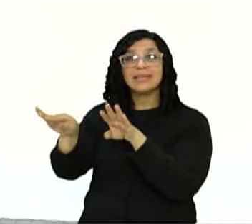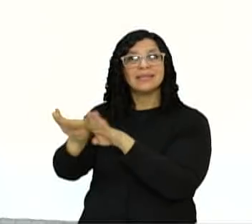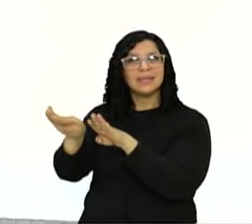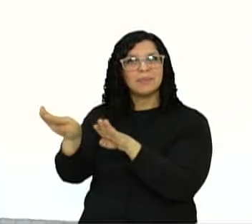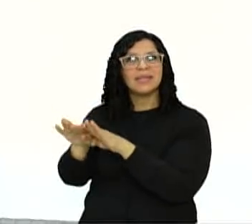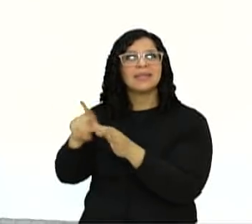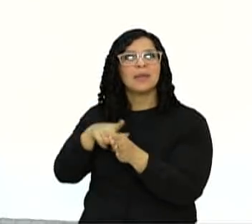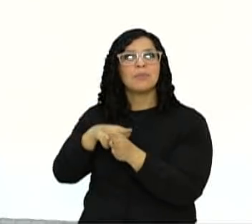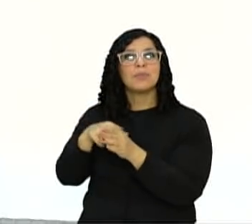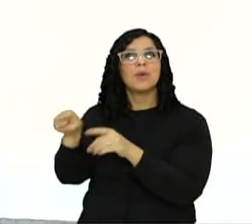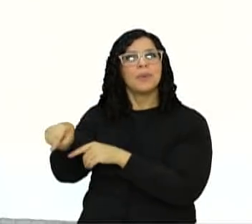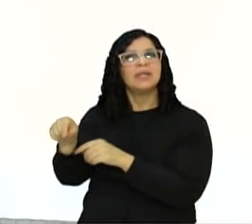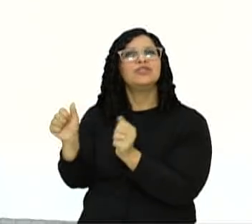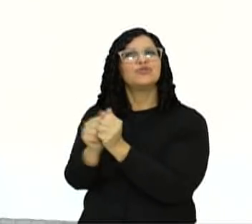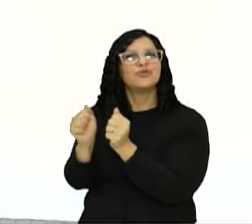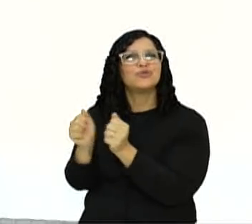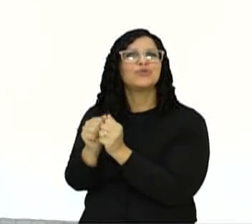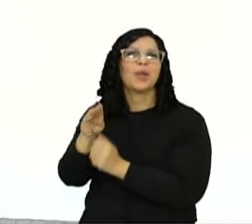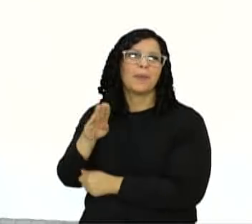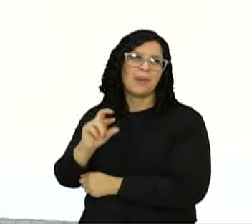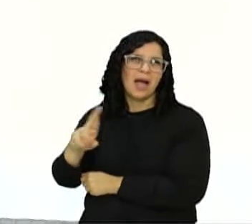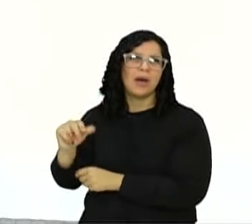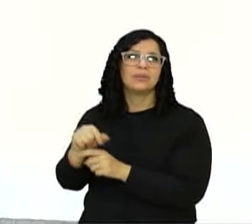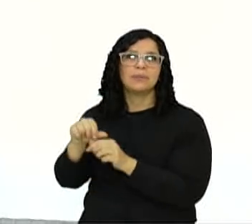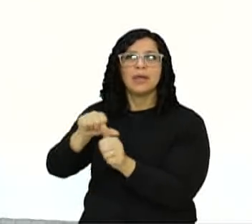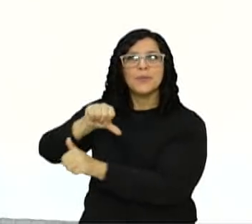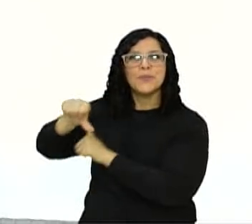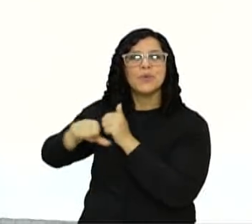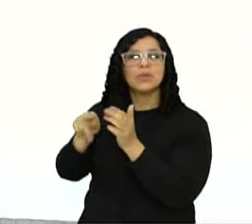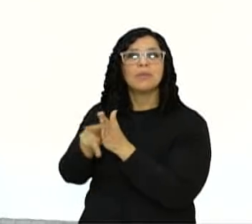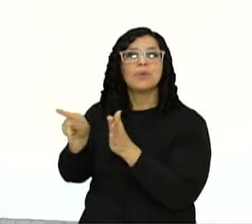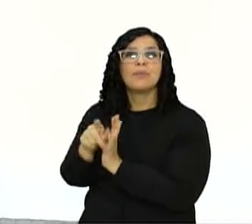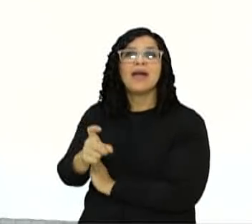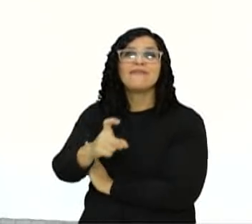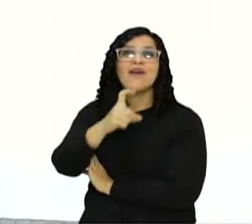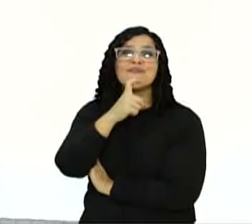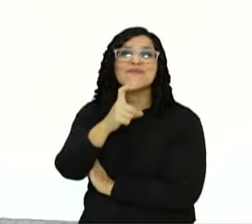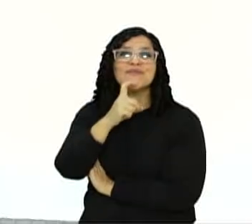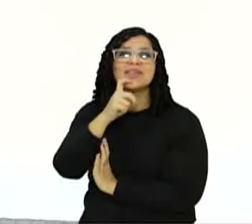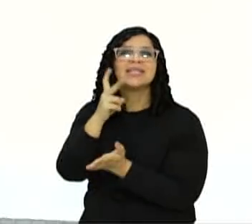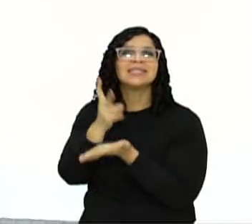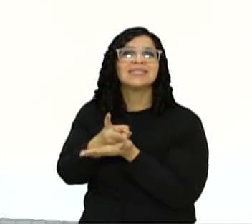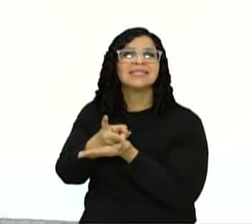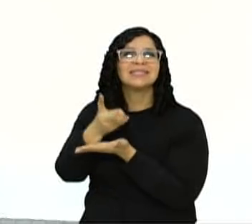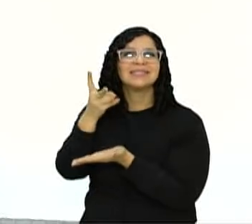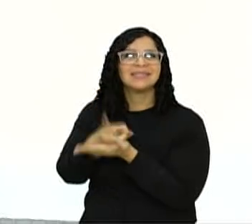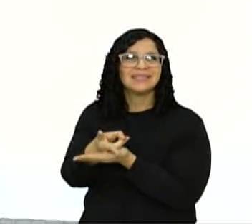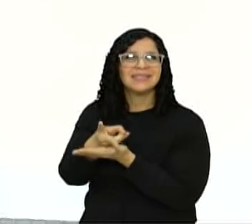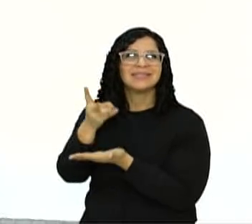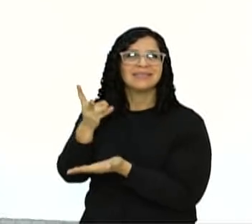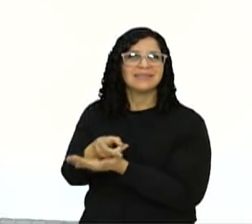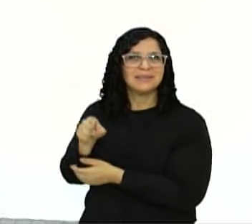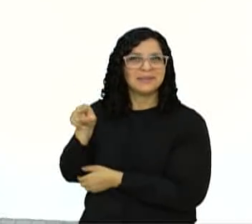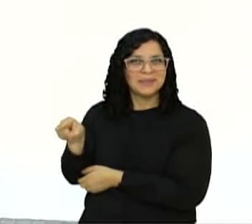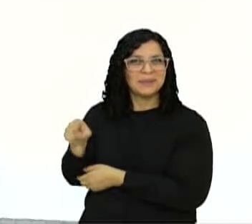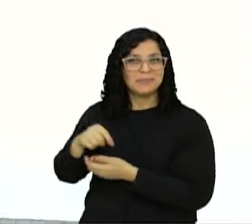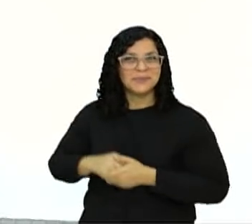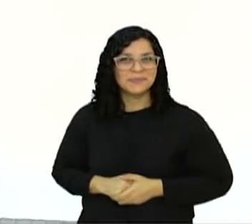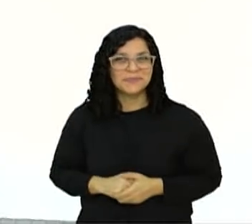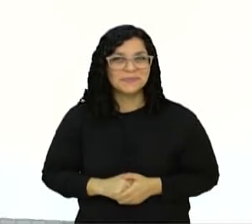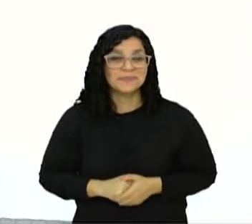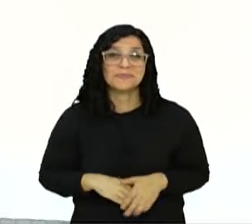também ser feito de argila, faz com que haja uma troca de calor, mantendo a temperatura da água sempre